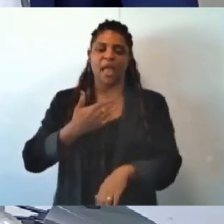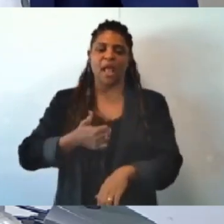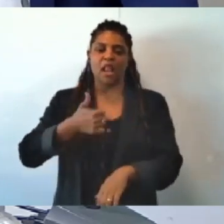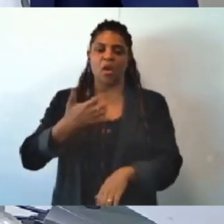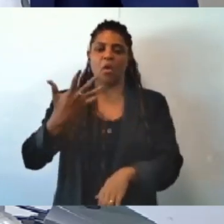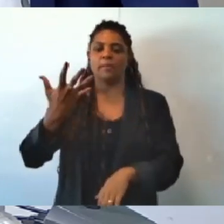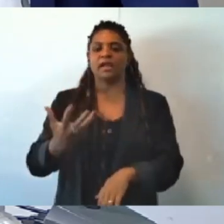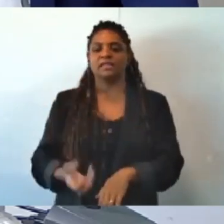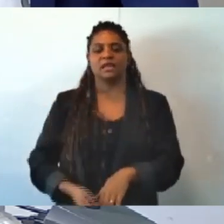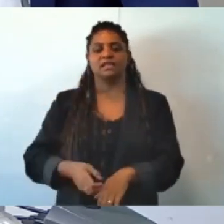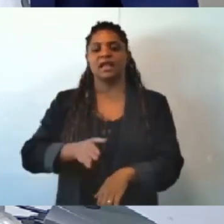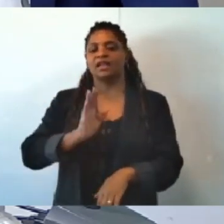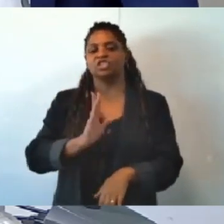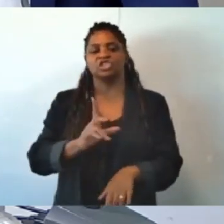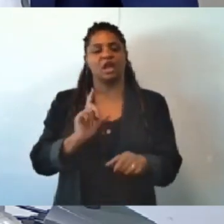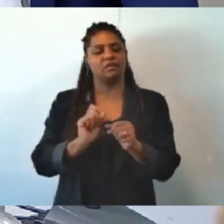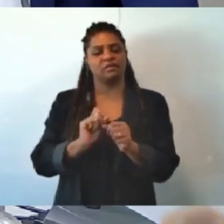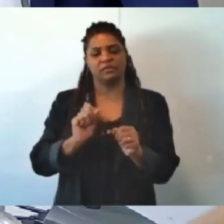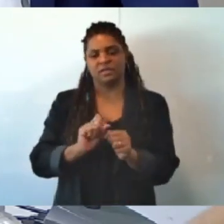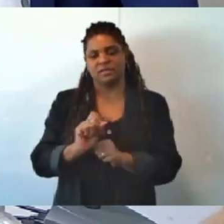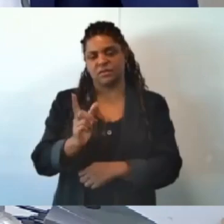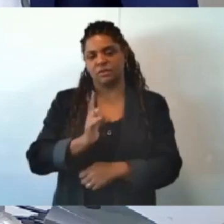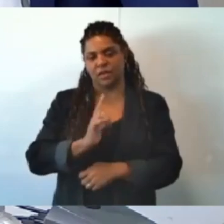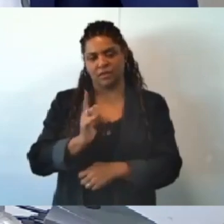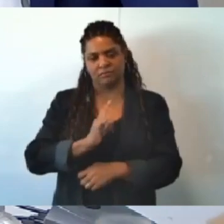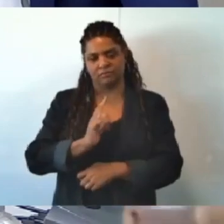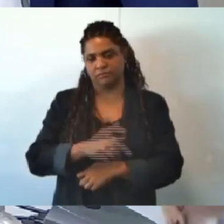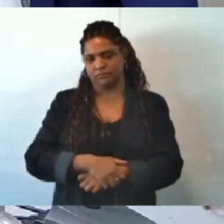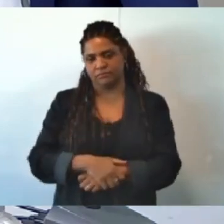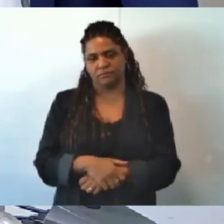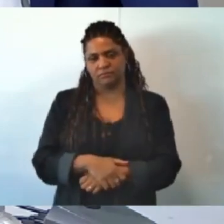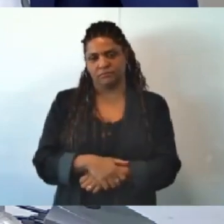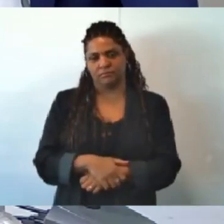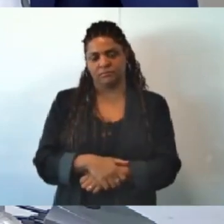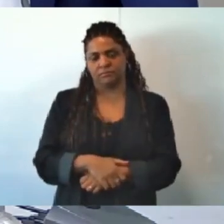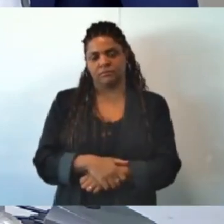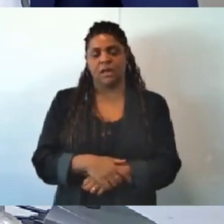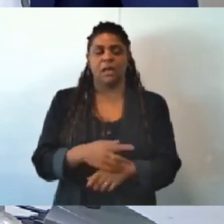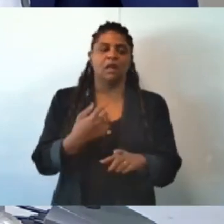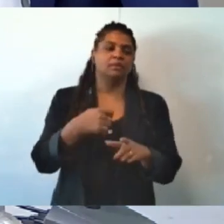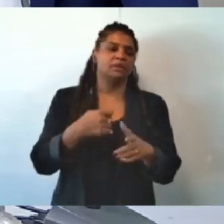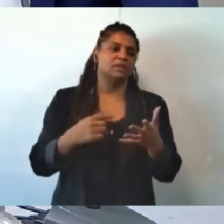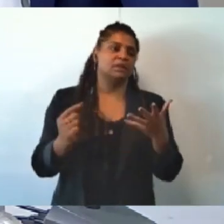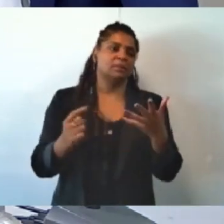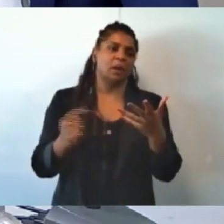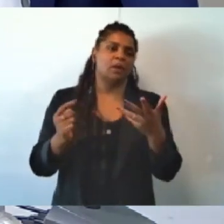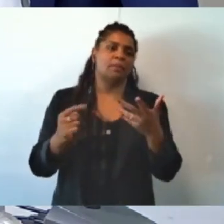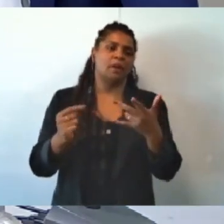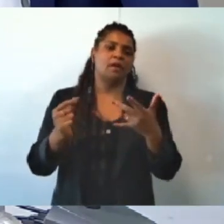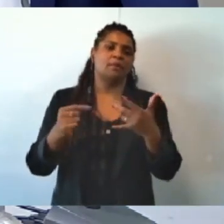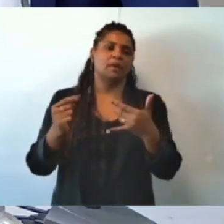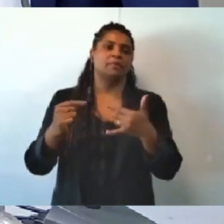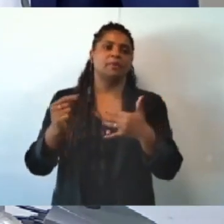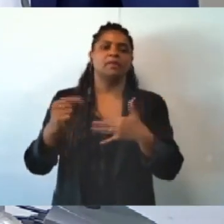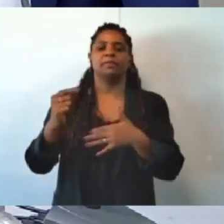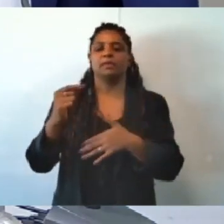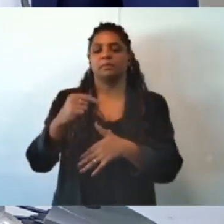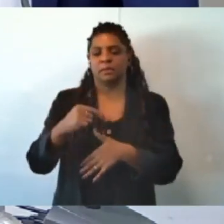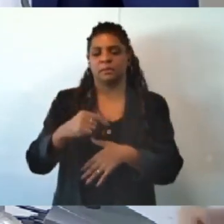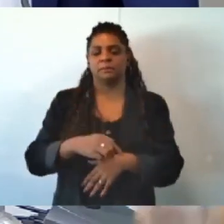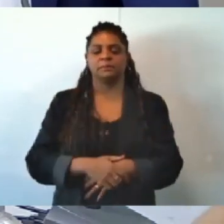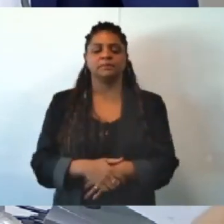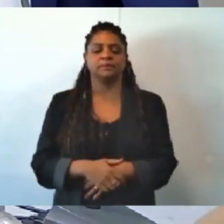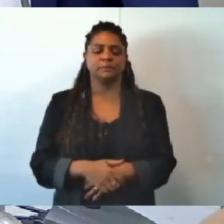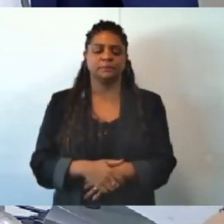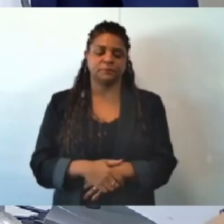feito. Né? Olha, isso precisaria disso, precisaria não, disso, precisaria daquilo. Não, fechamento definitivo. Né?